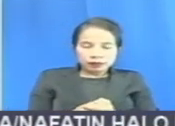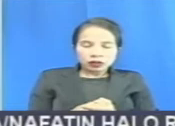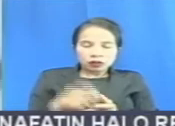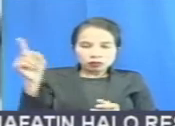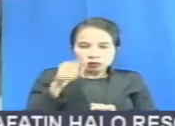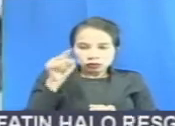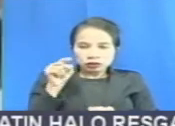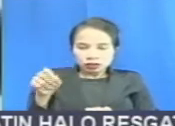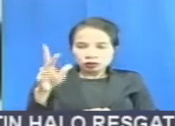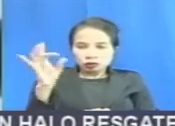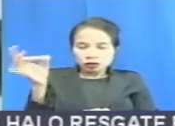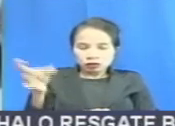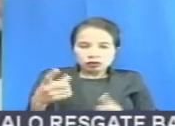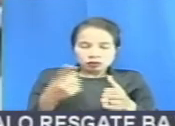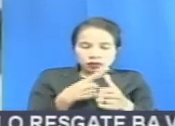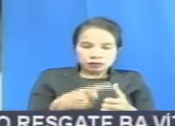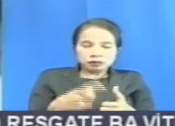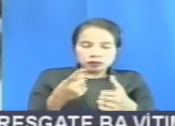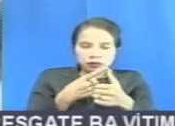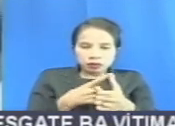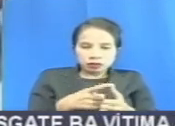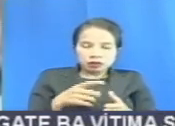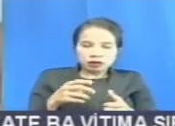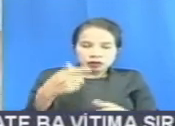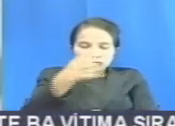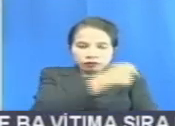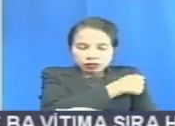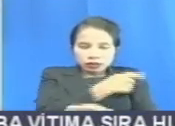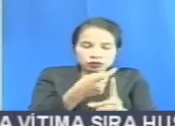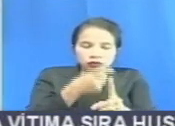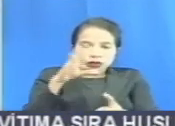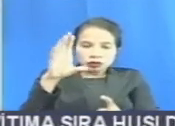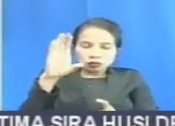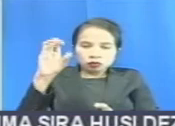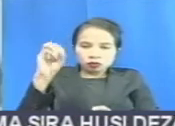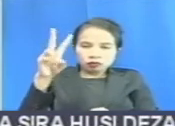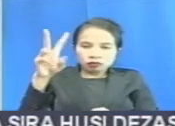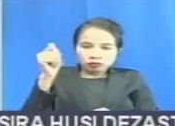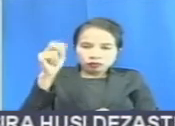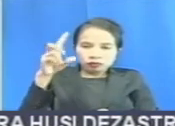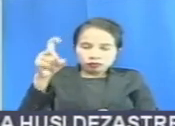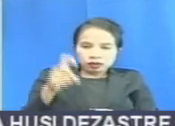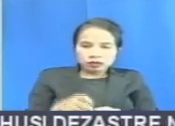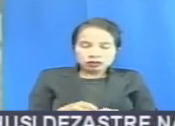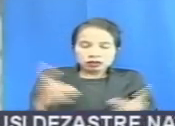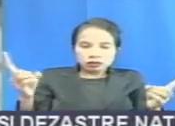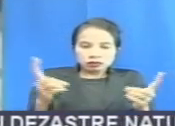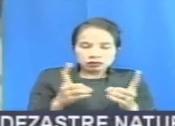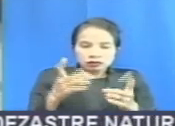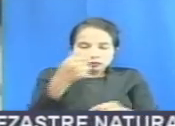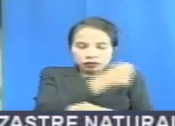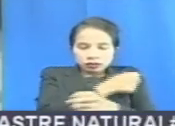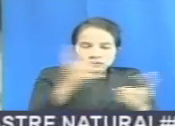Ruanulu mas de fase ida mac vacina husi COVAX. Com a boa vacinação contra a COVID-19, o governo